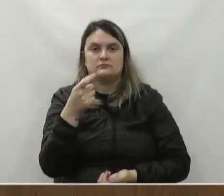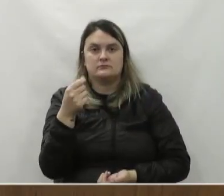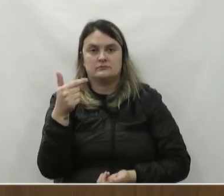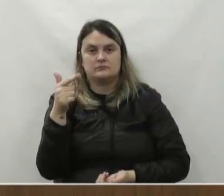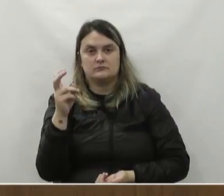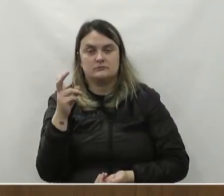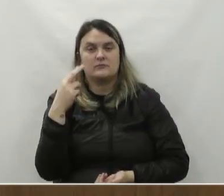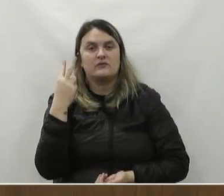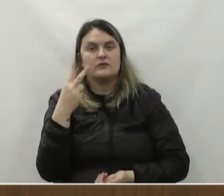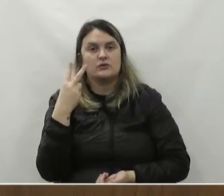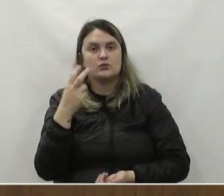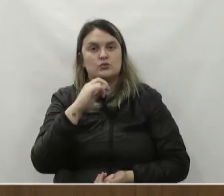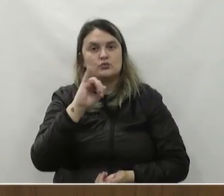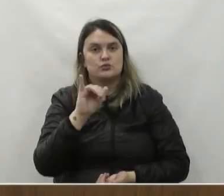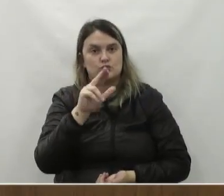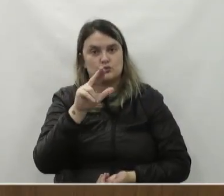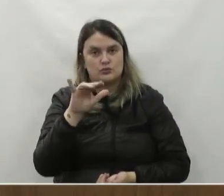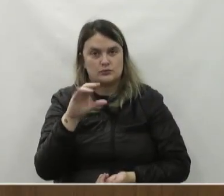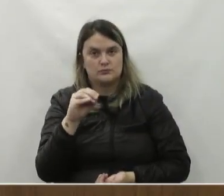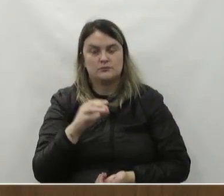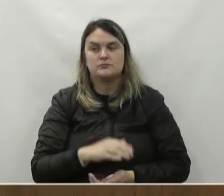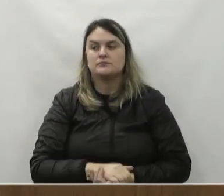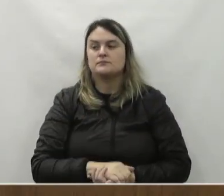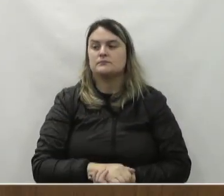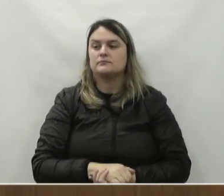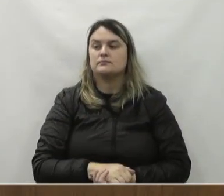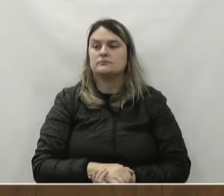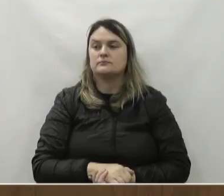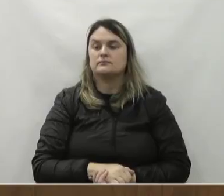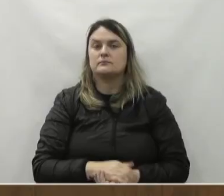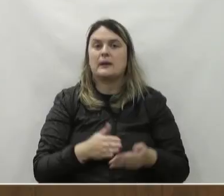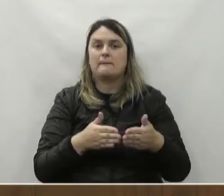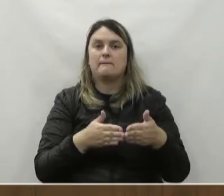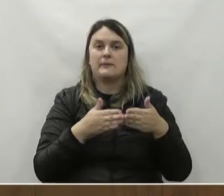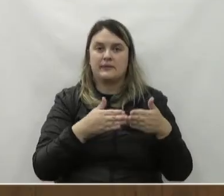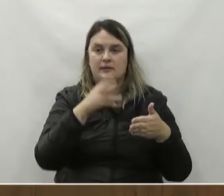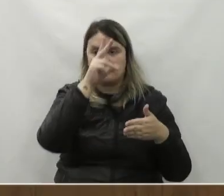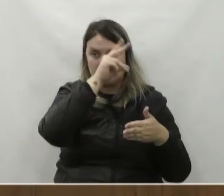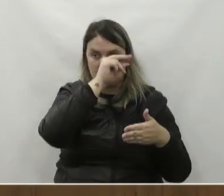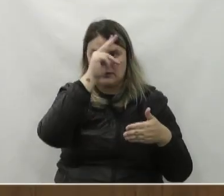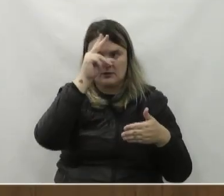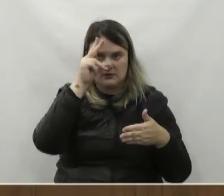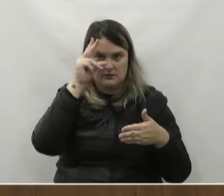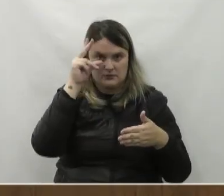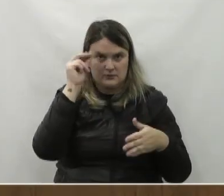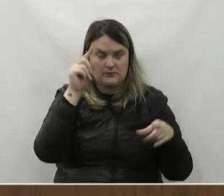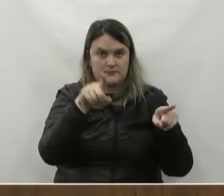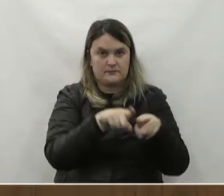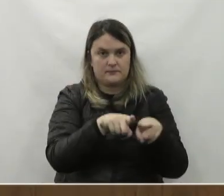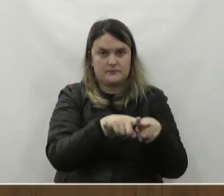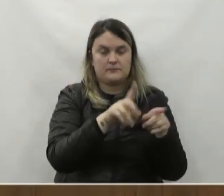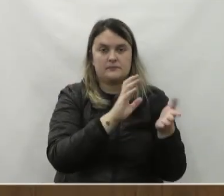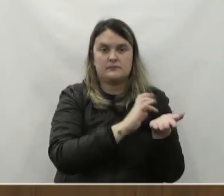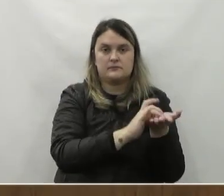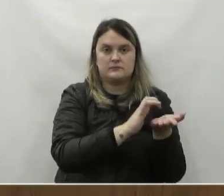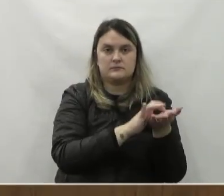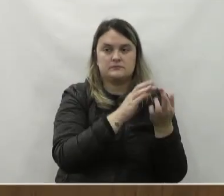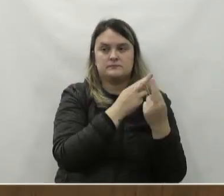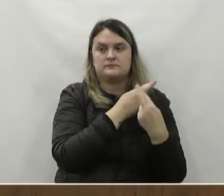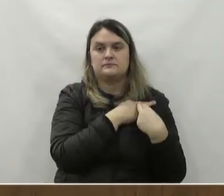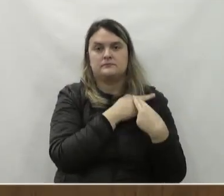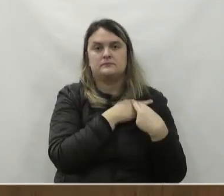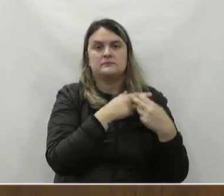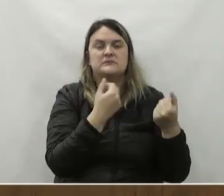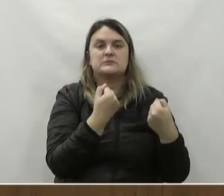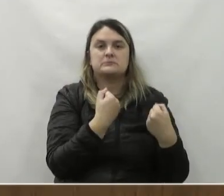248/2025 do vereador Júlio Adilson Pires Filho, ao Poder Executivo Municipal, por meio da Secretaria competente, que